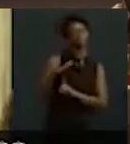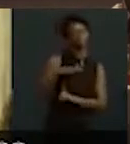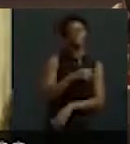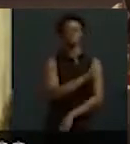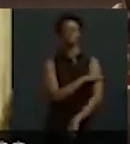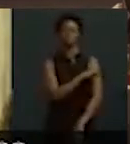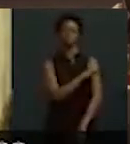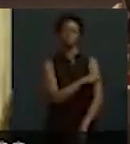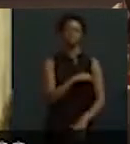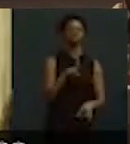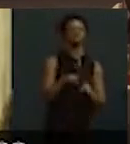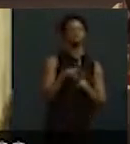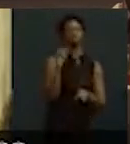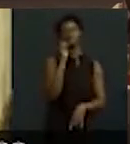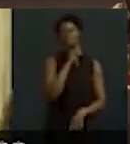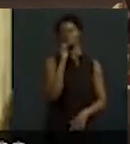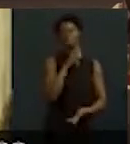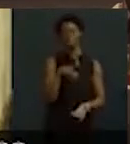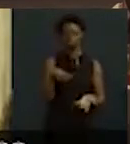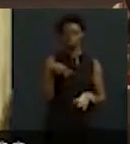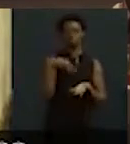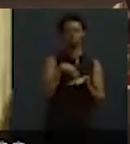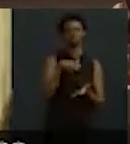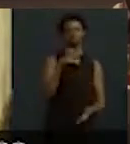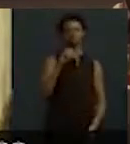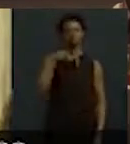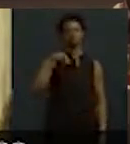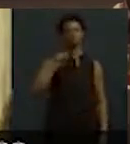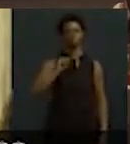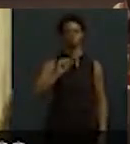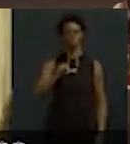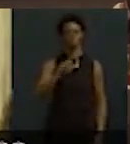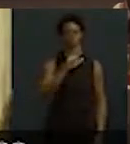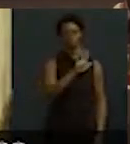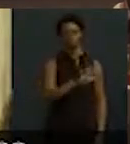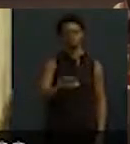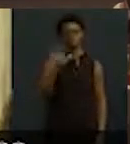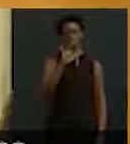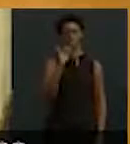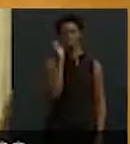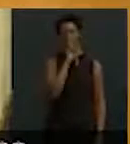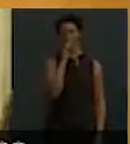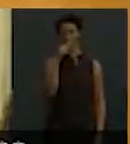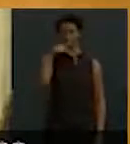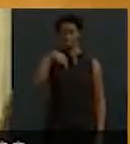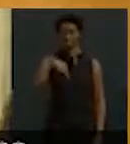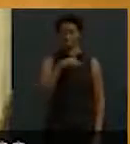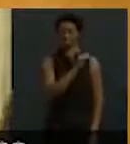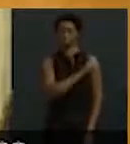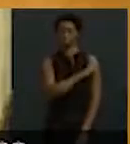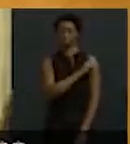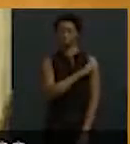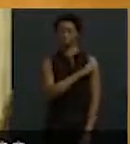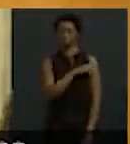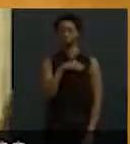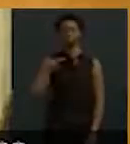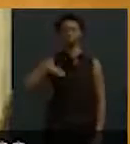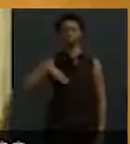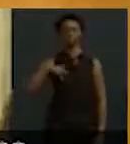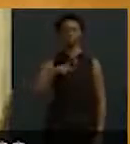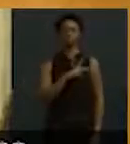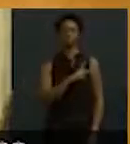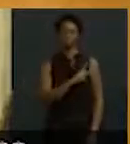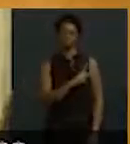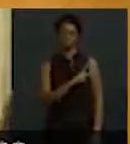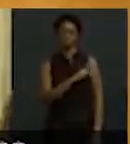fluminense, assume o cargo de cônsul-geral da Itália no Rio de Janeiro. O Ministério Público do Estado do